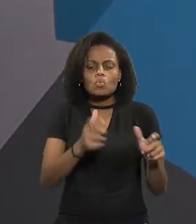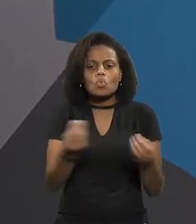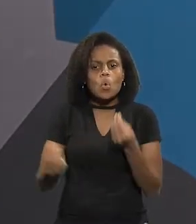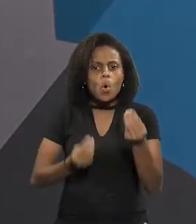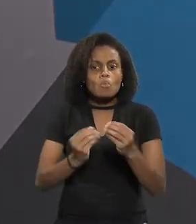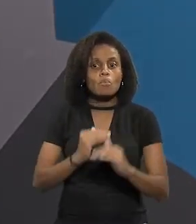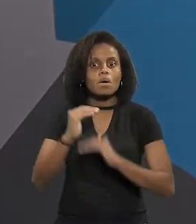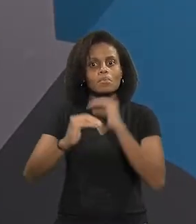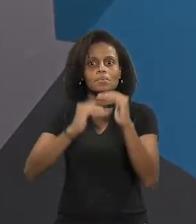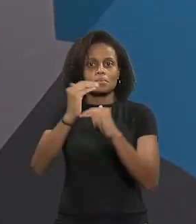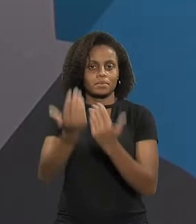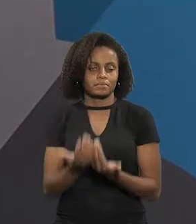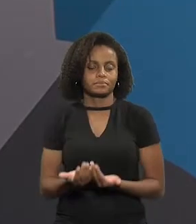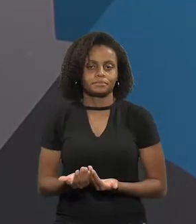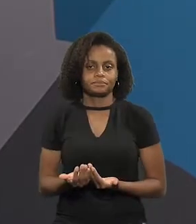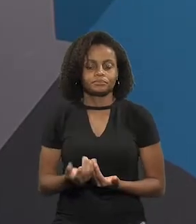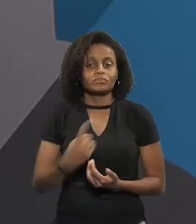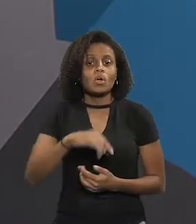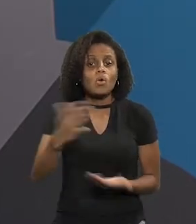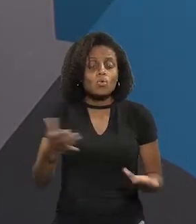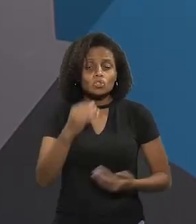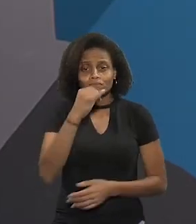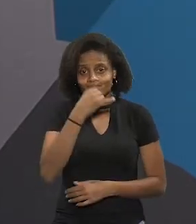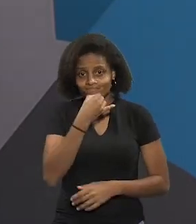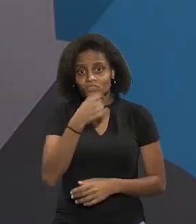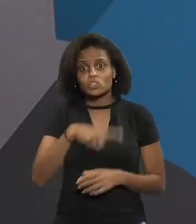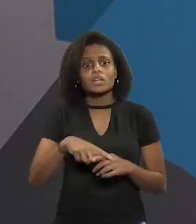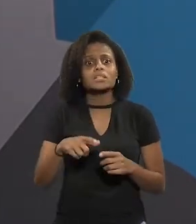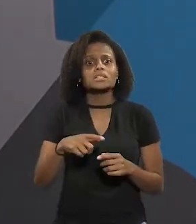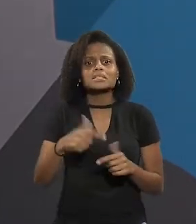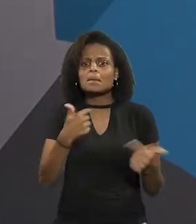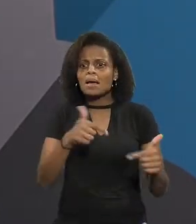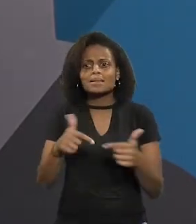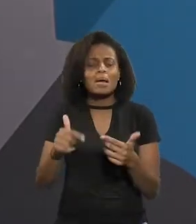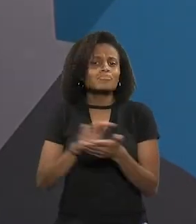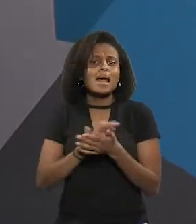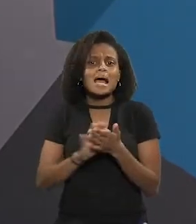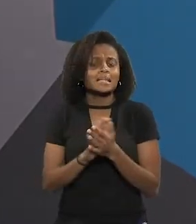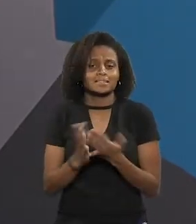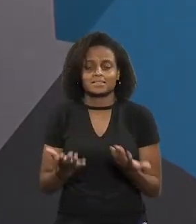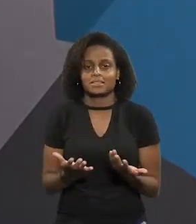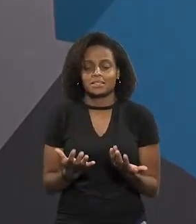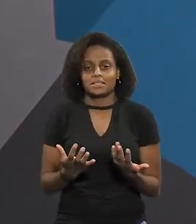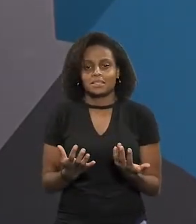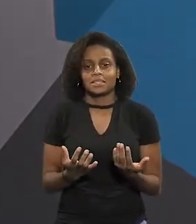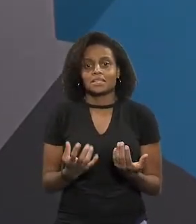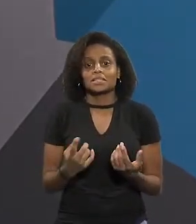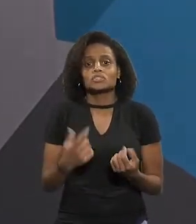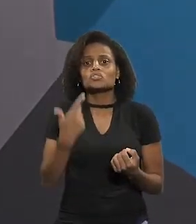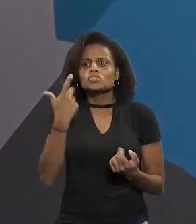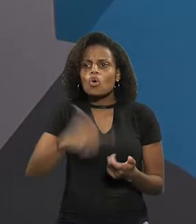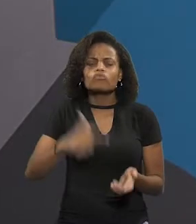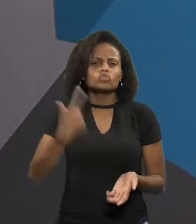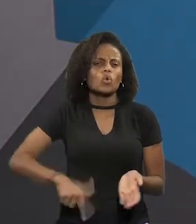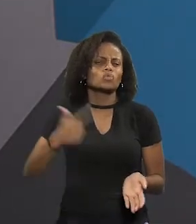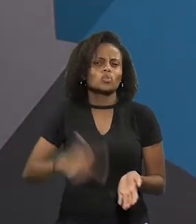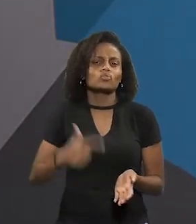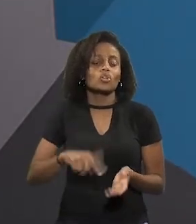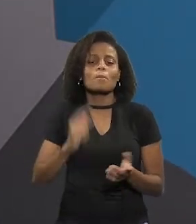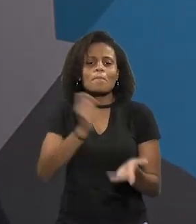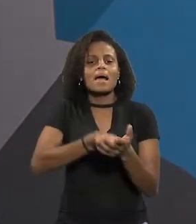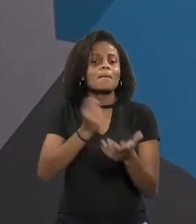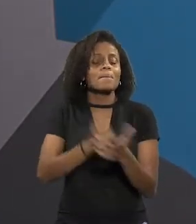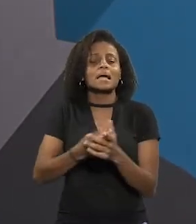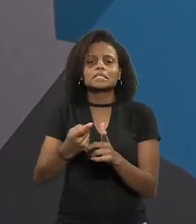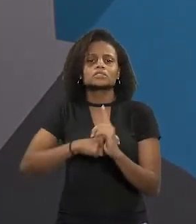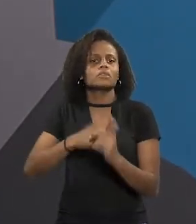retomar o desenvolvimento. Nós, infelizmente, no Rio de Janeiro, estamos enxugando gelo. Há muito tempo que só se paga aquilo que se gasta e